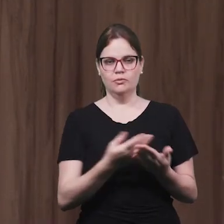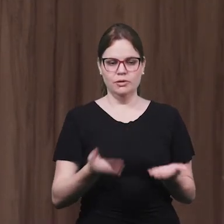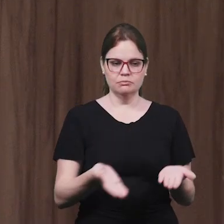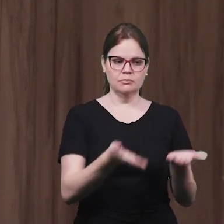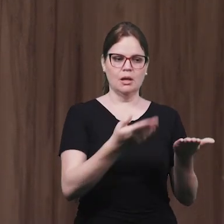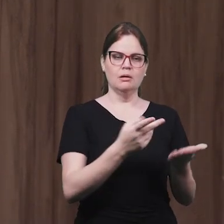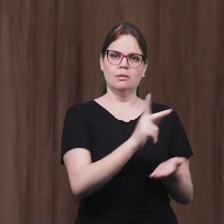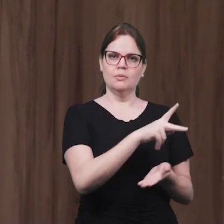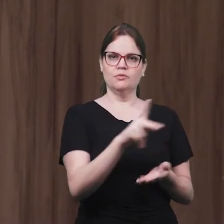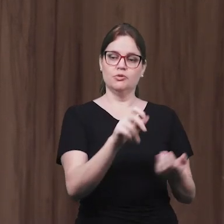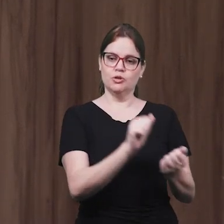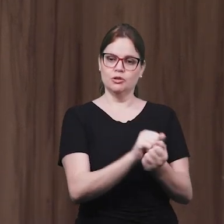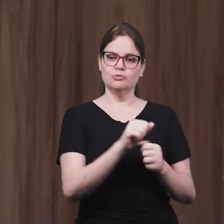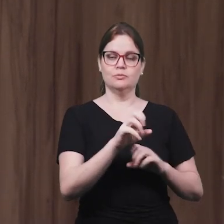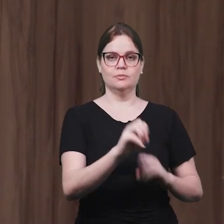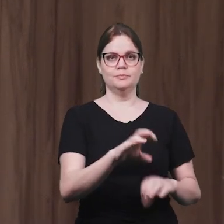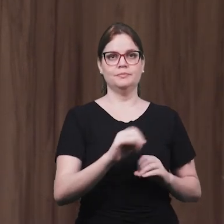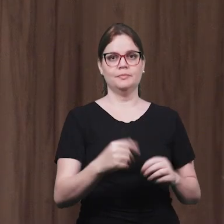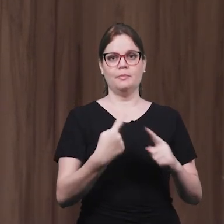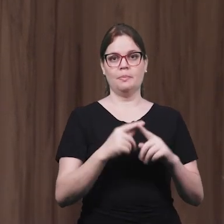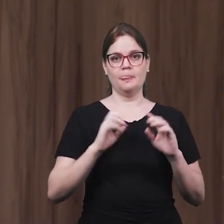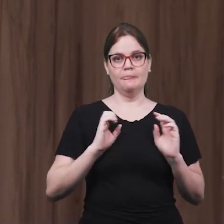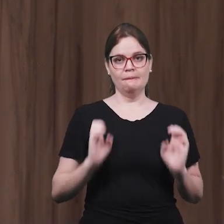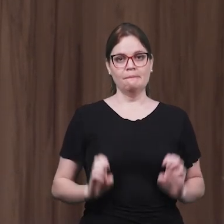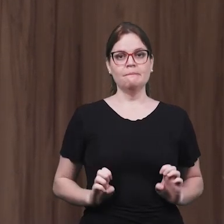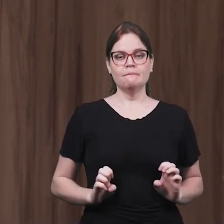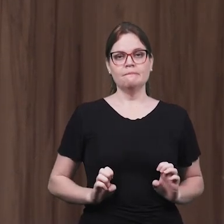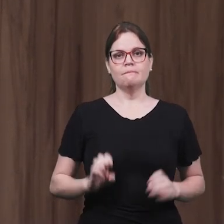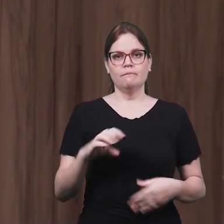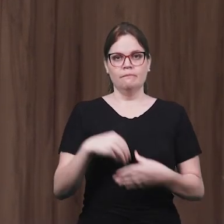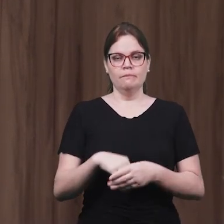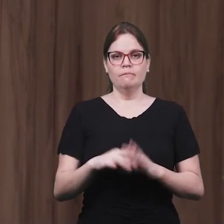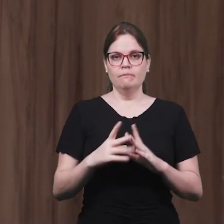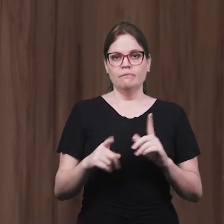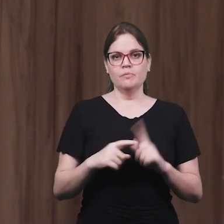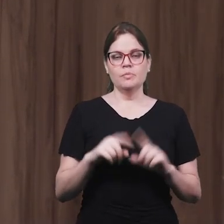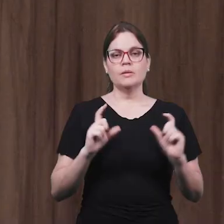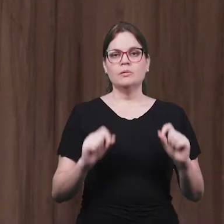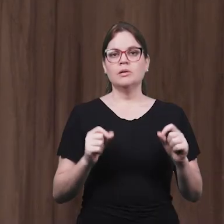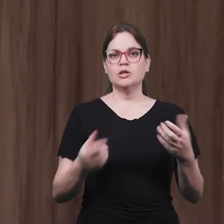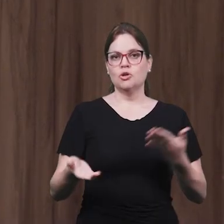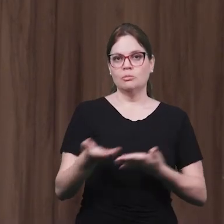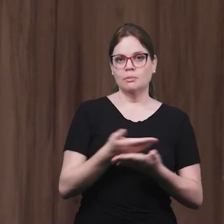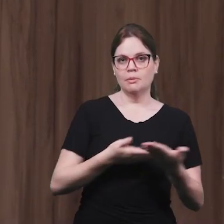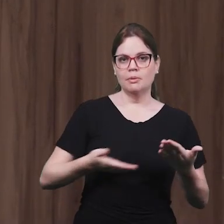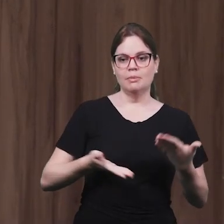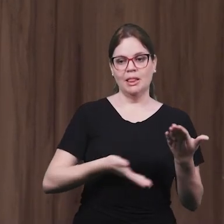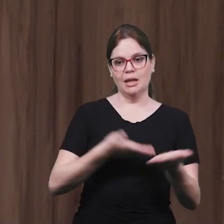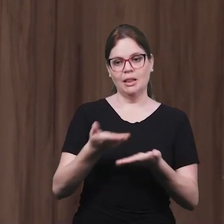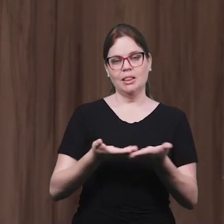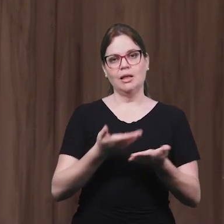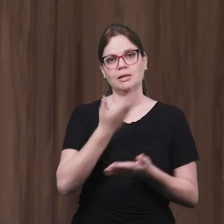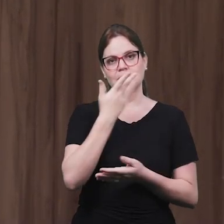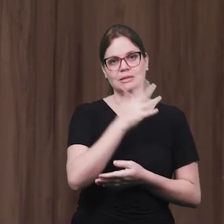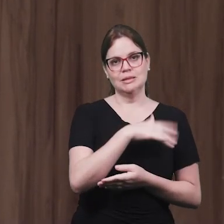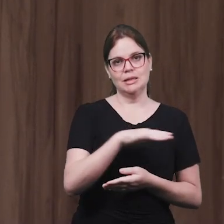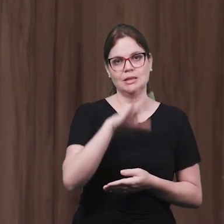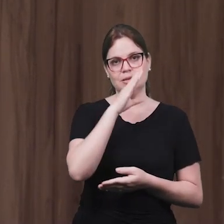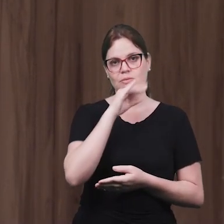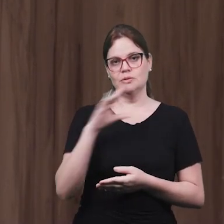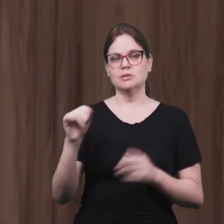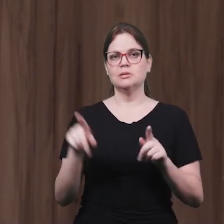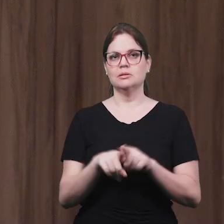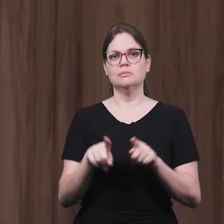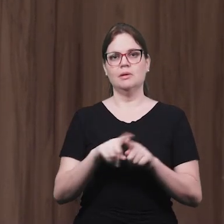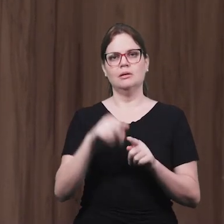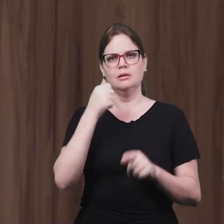da professora em se conduzir nesse trato com a criança, com o adolescente, faz com que os pais